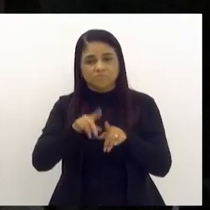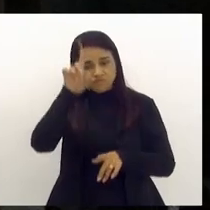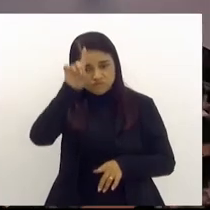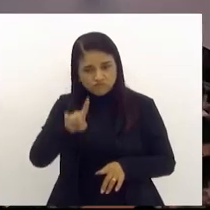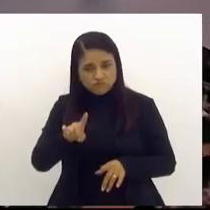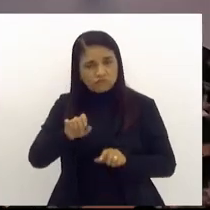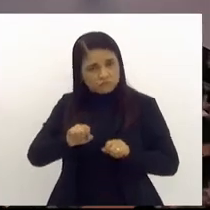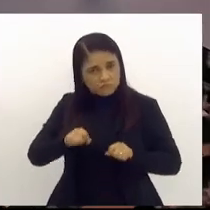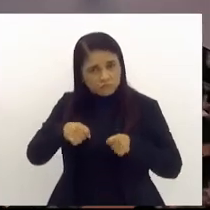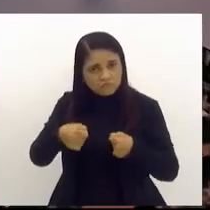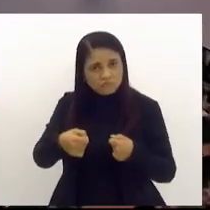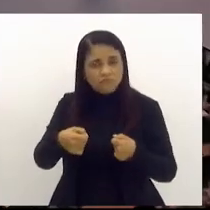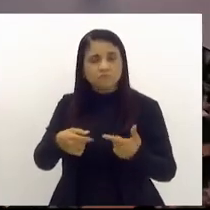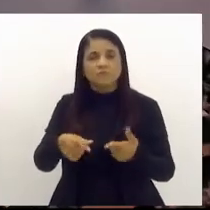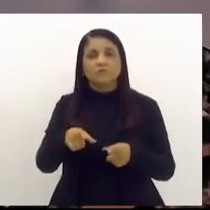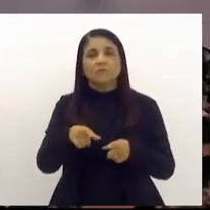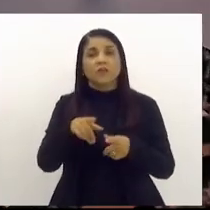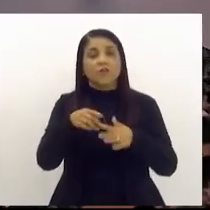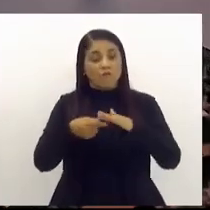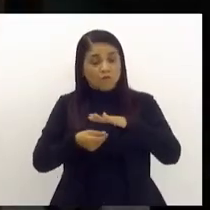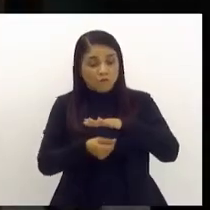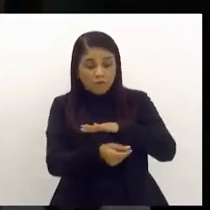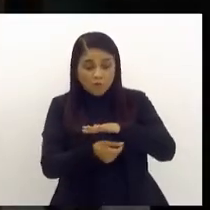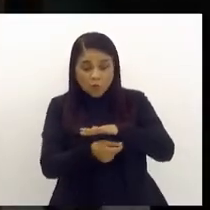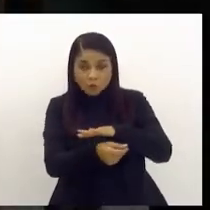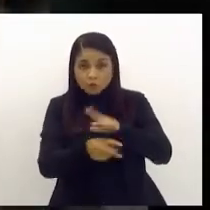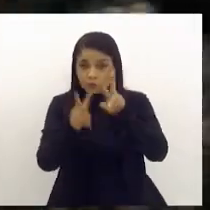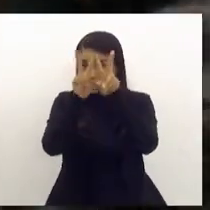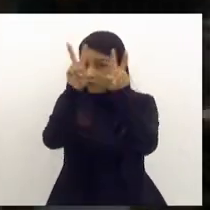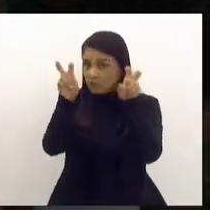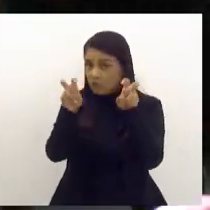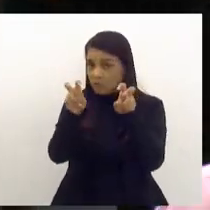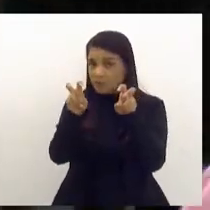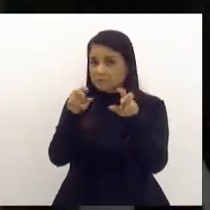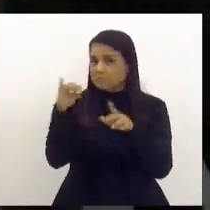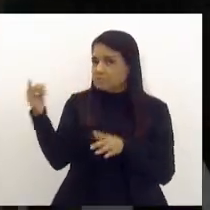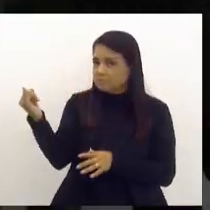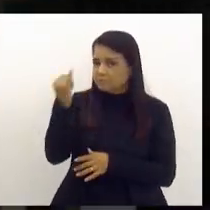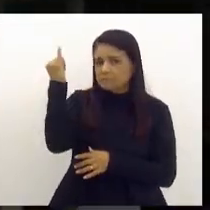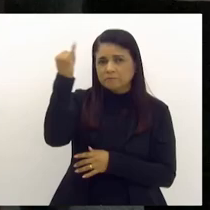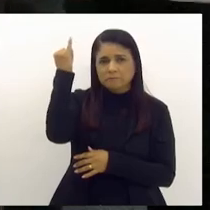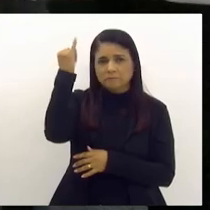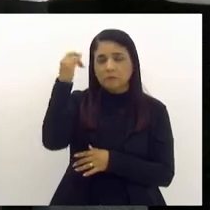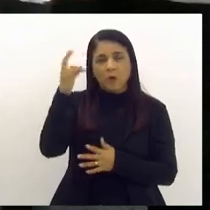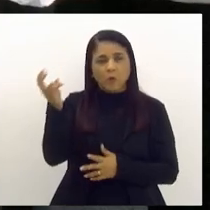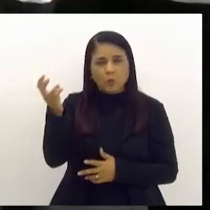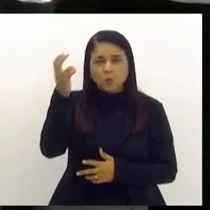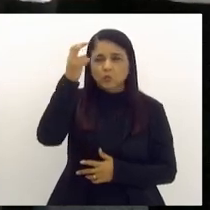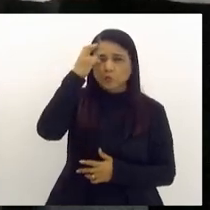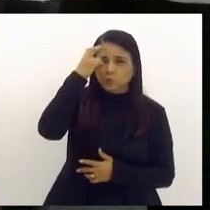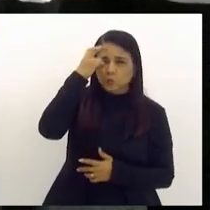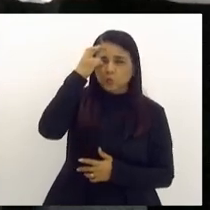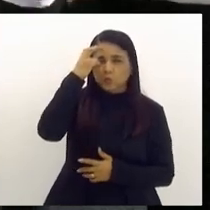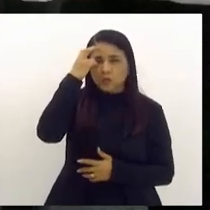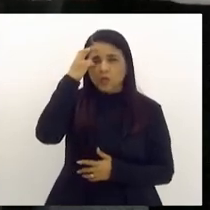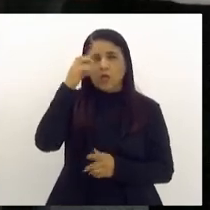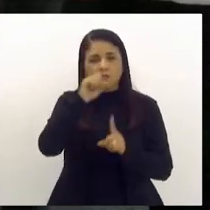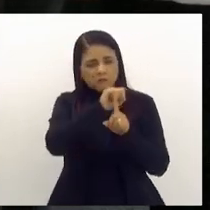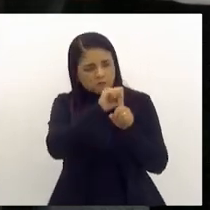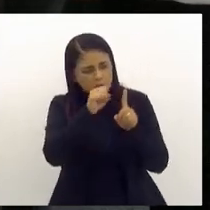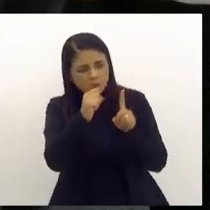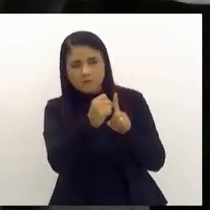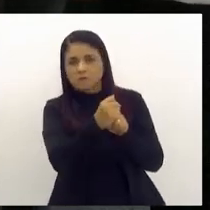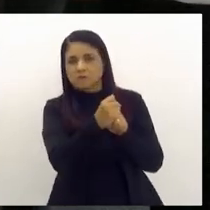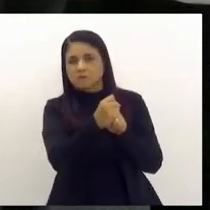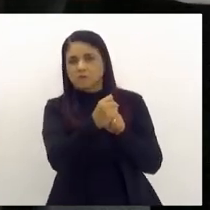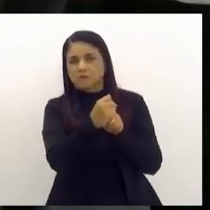direitos. Nós estamos falando de fundos que são fundamentais hoje para a cultura, para a assistência